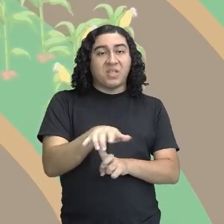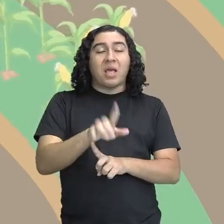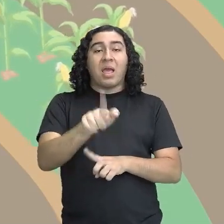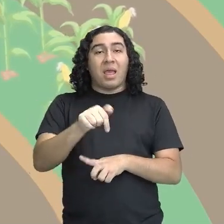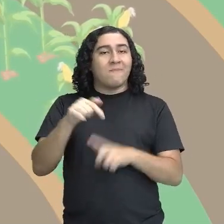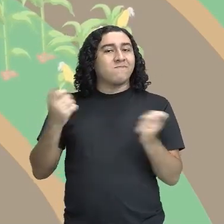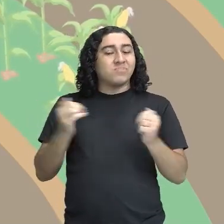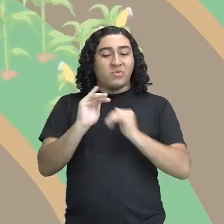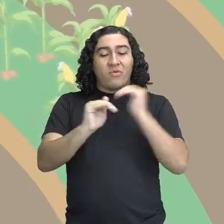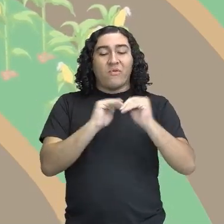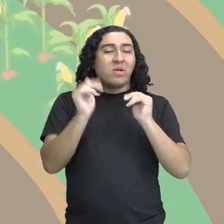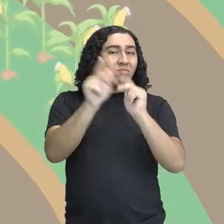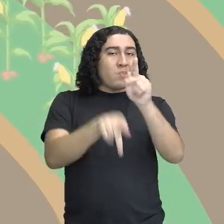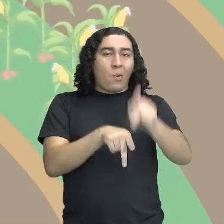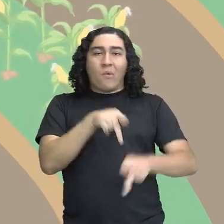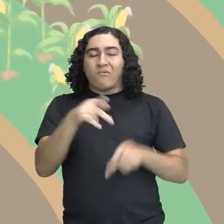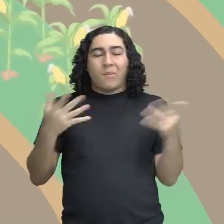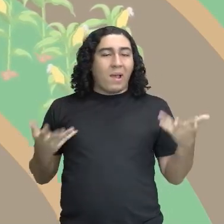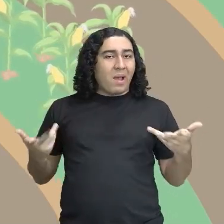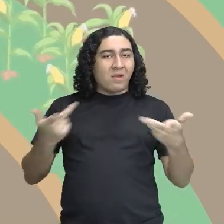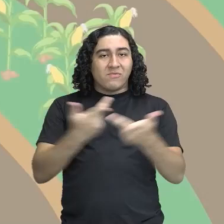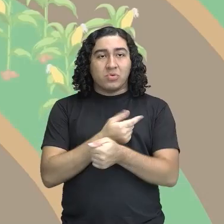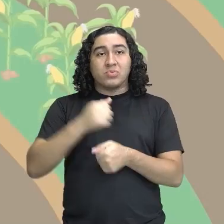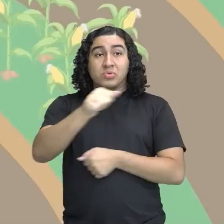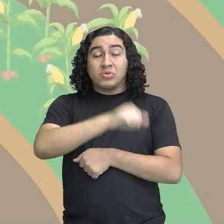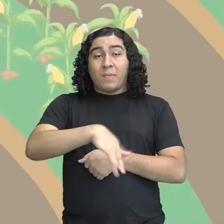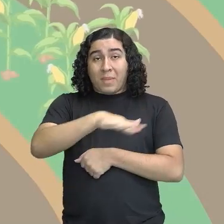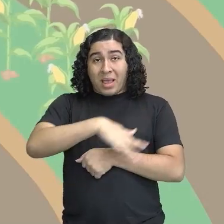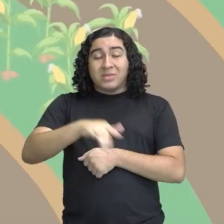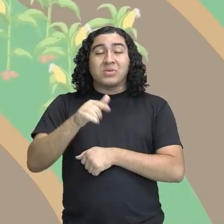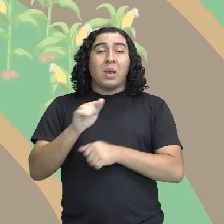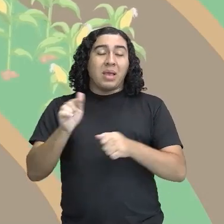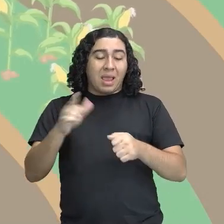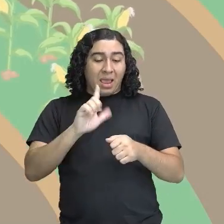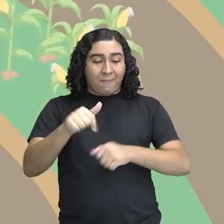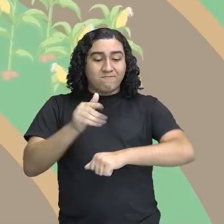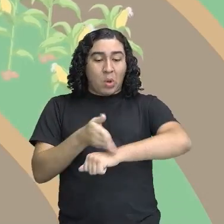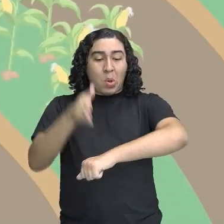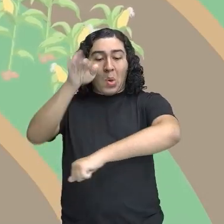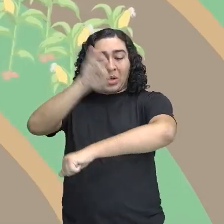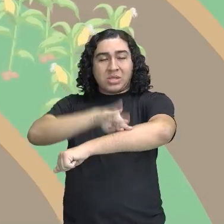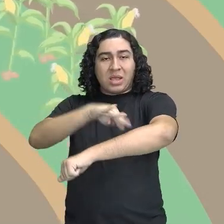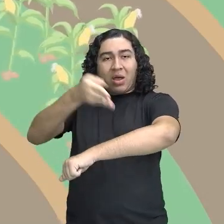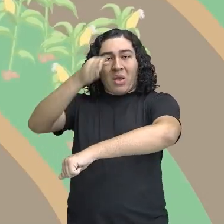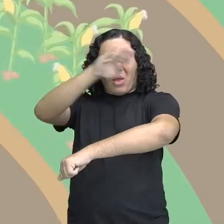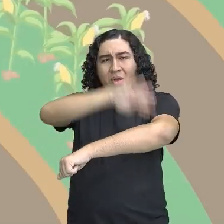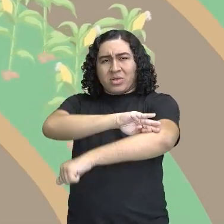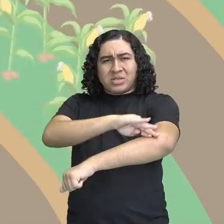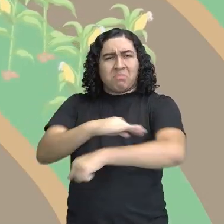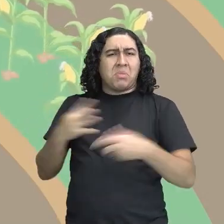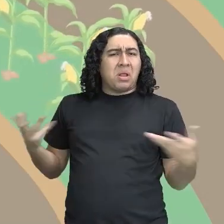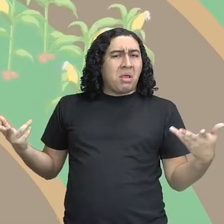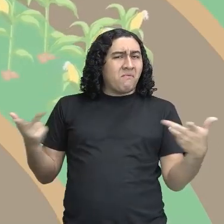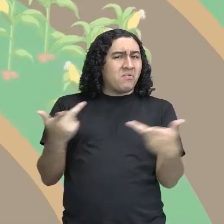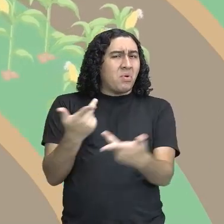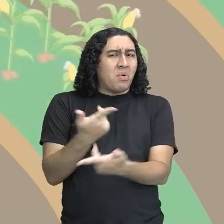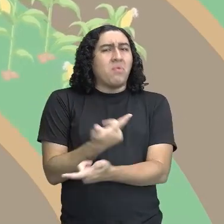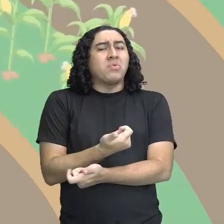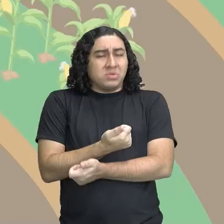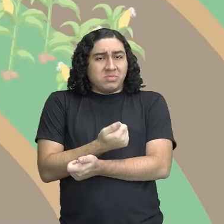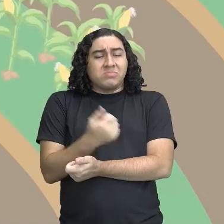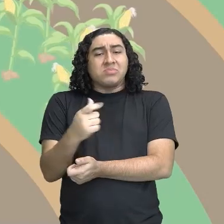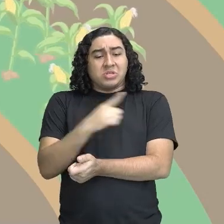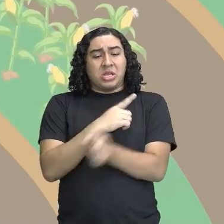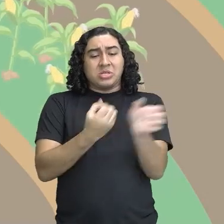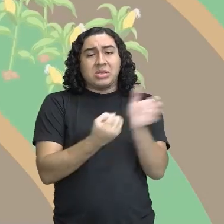uma grande civilização numa região montanhosa. E riquíssima, né? Uma bastante, civilização. Bastante, exatamente. Riquíssima. Quando